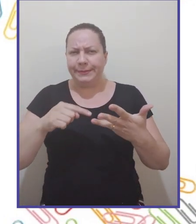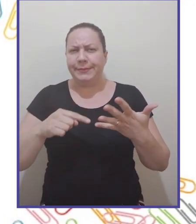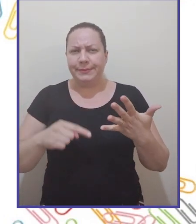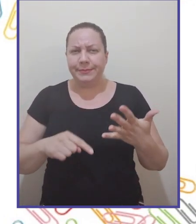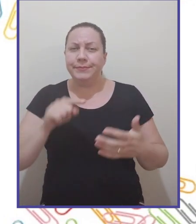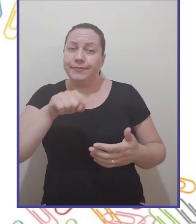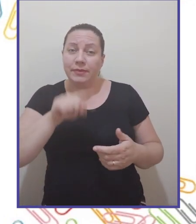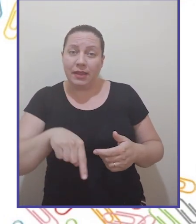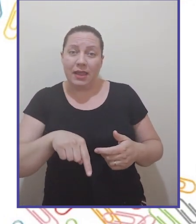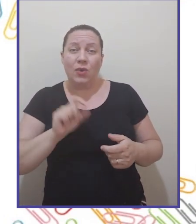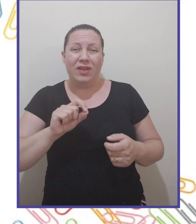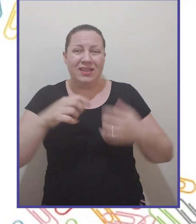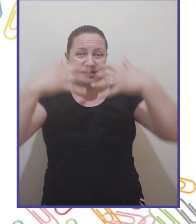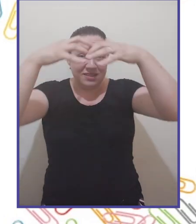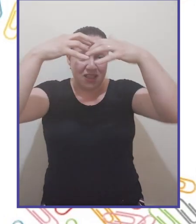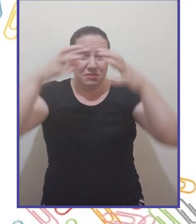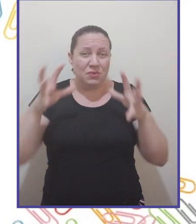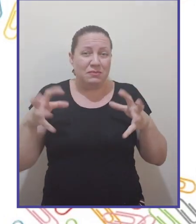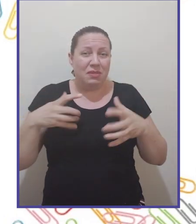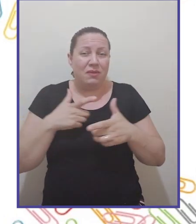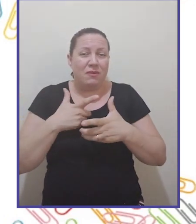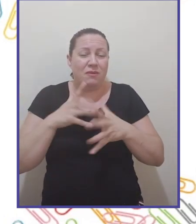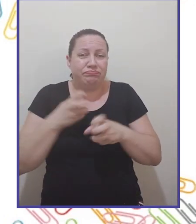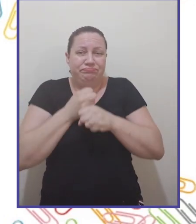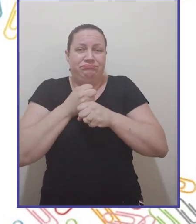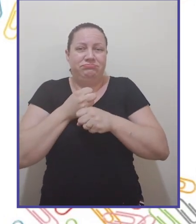meningoencefalites, que é o processo inflamatório do cérebro,